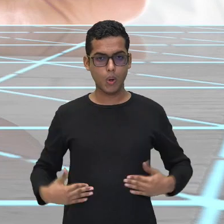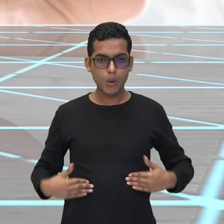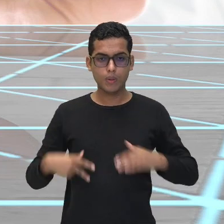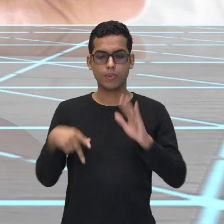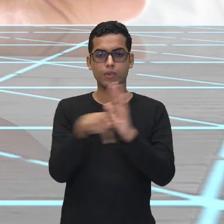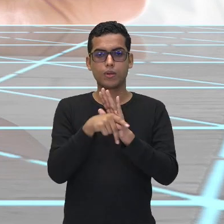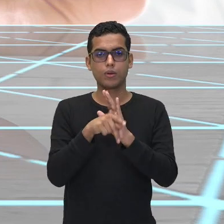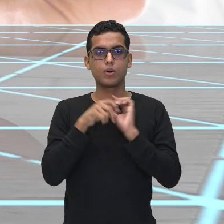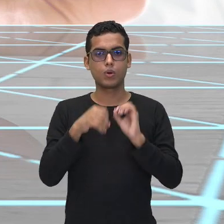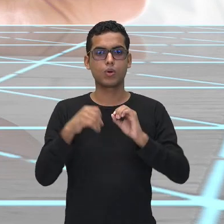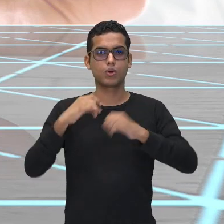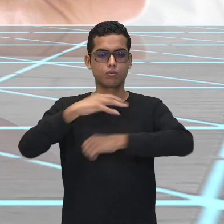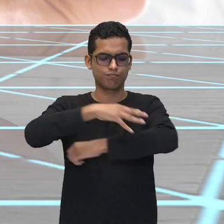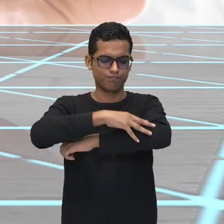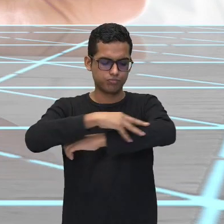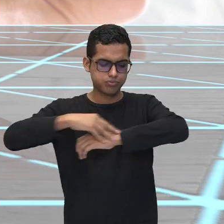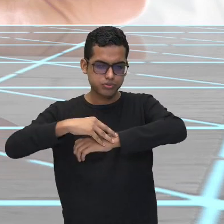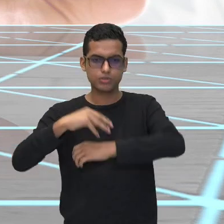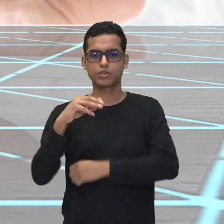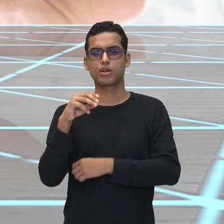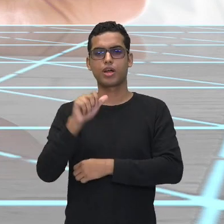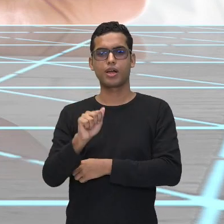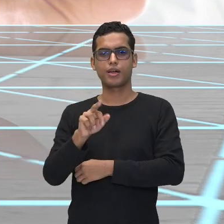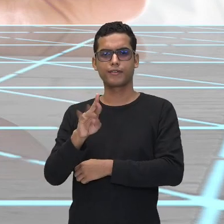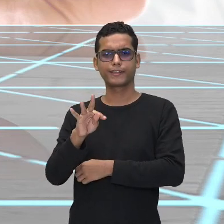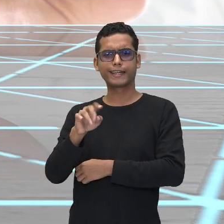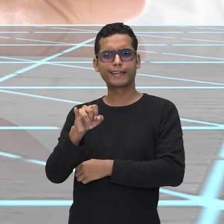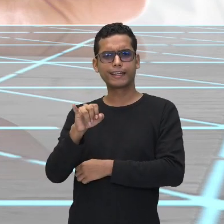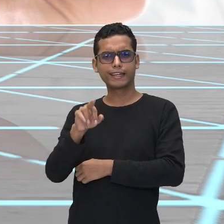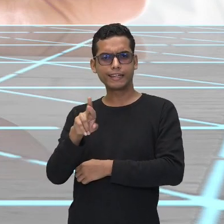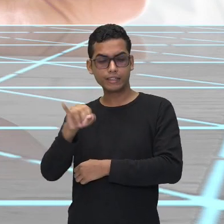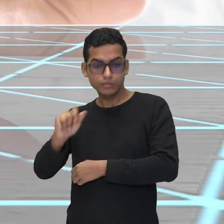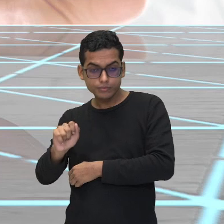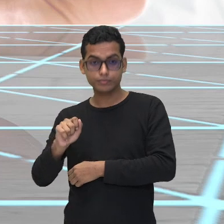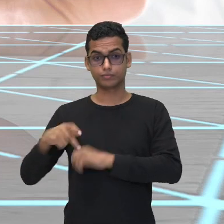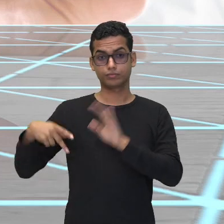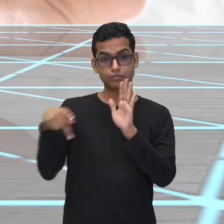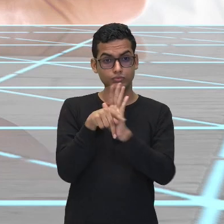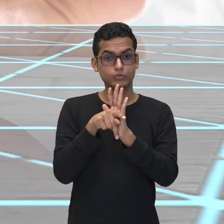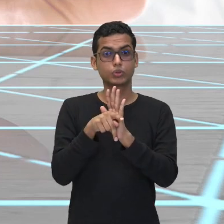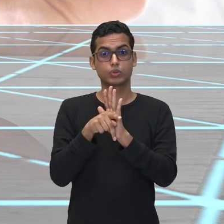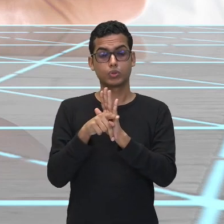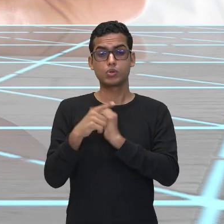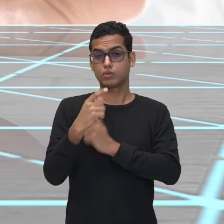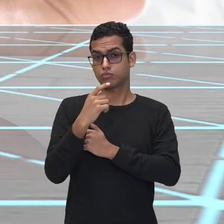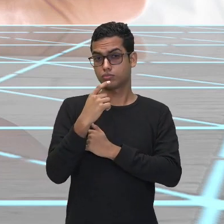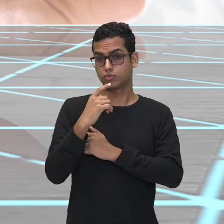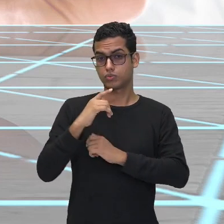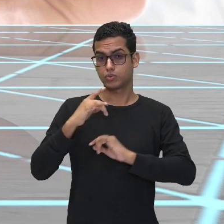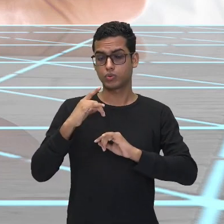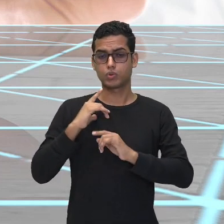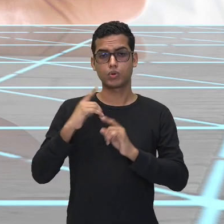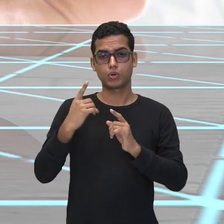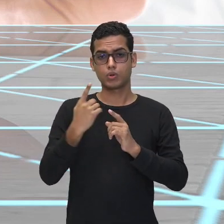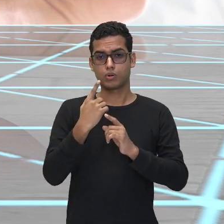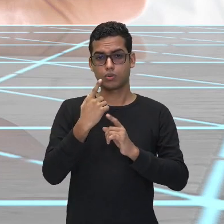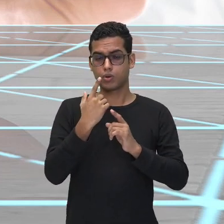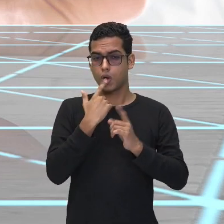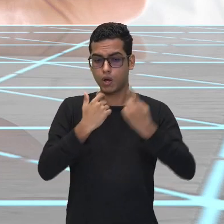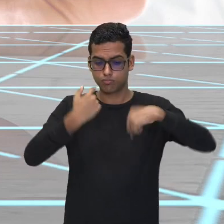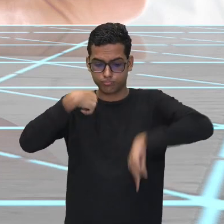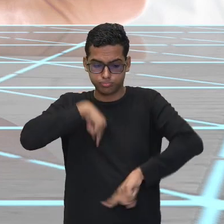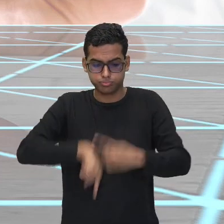artérias, o que dificulta o fluxo sanguíneo. A cardiomiopatia são doenças relacionadas à questão do coração,